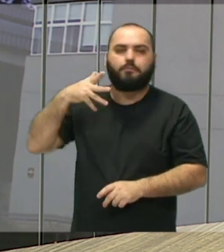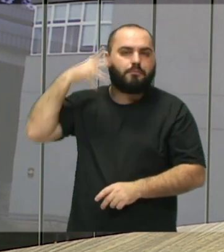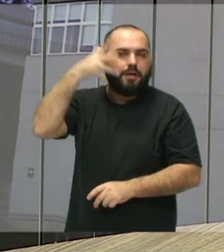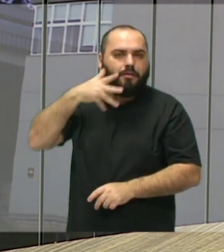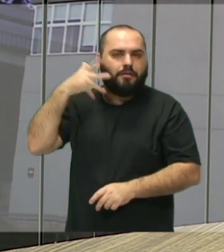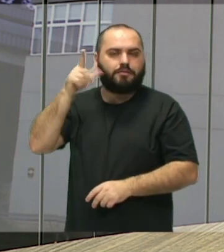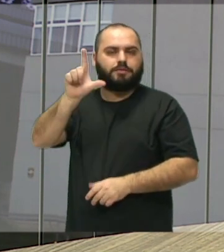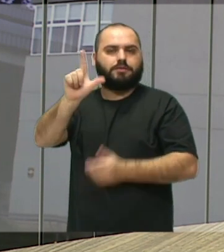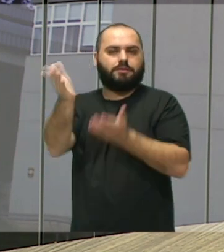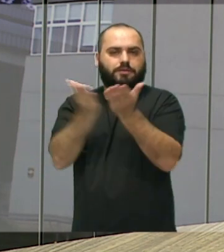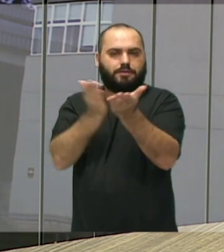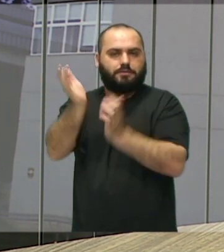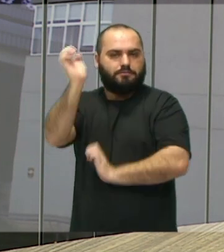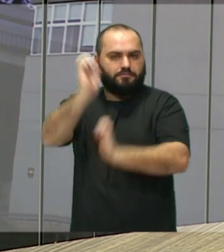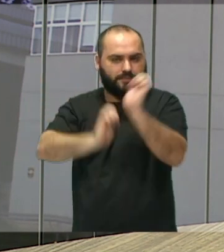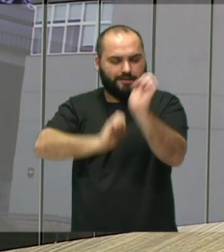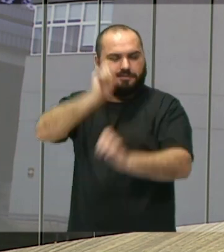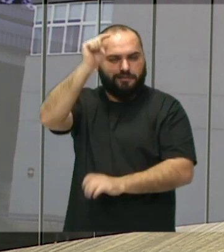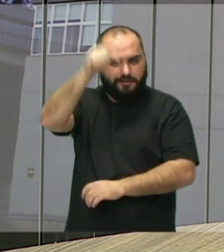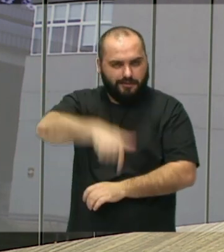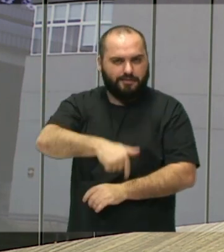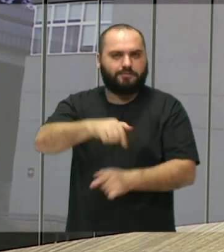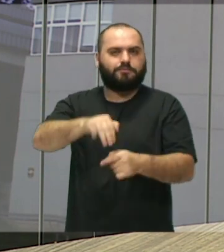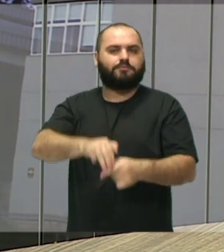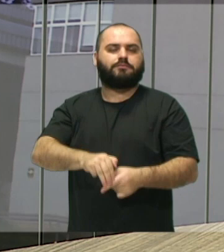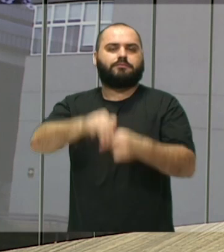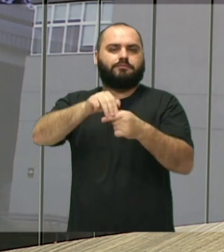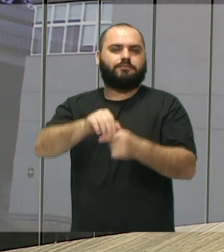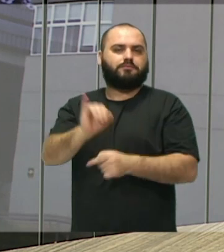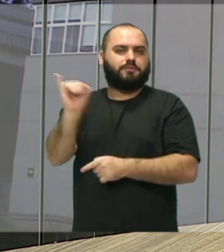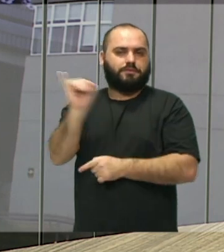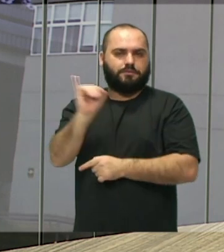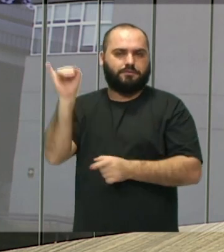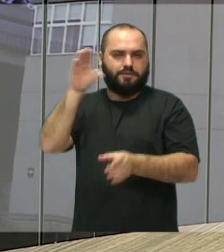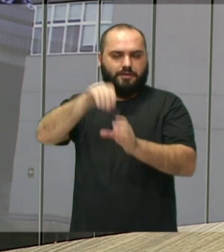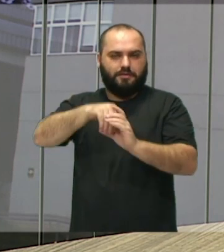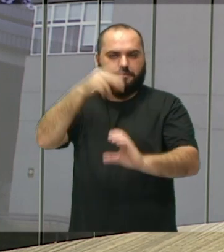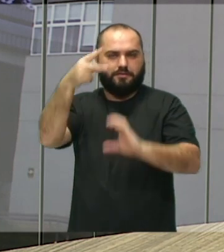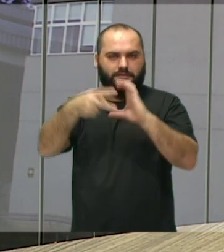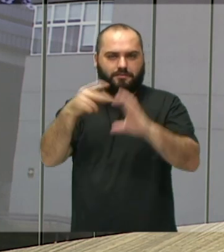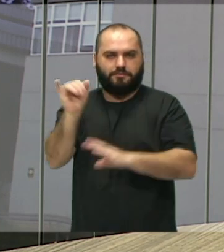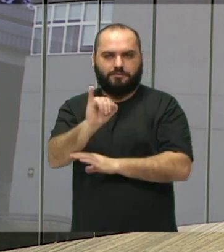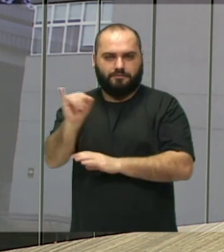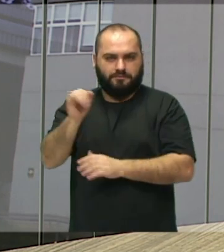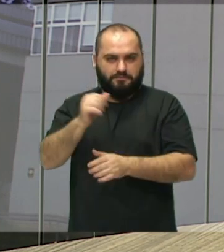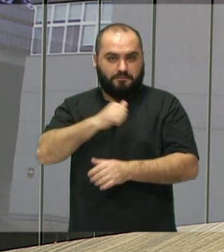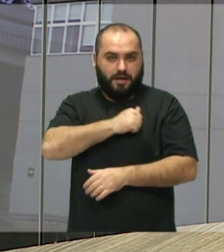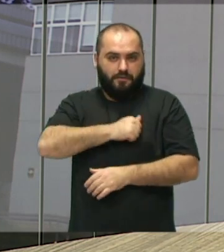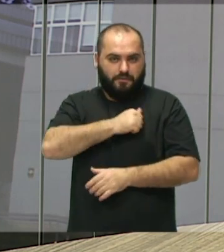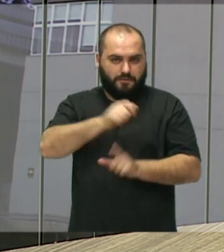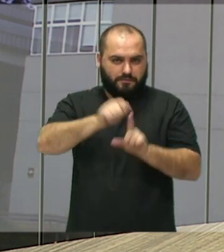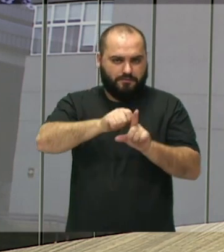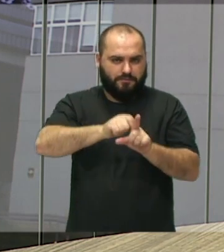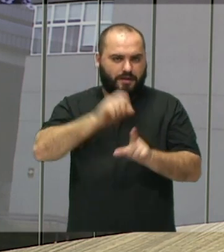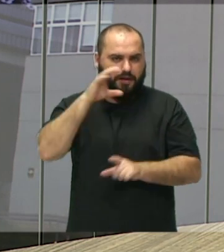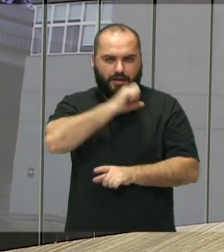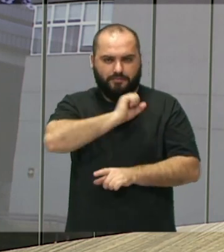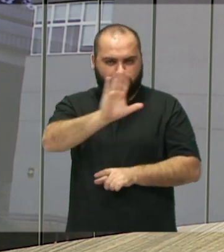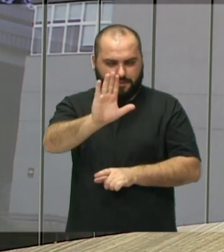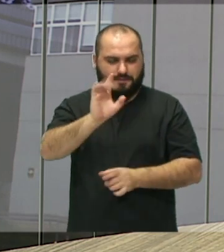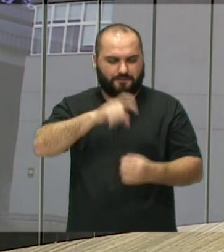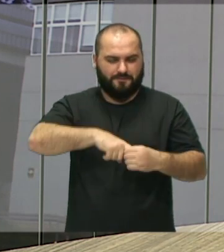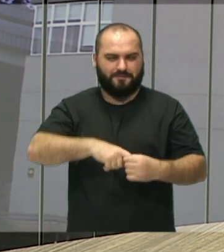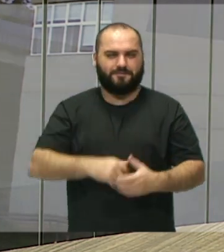sobre licitações para empresas que acontecer aqui na Câmara de Vereadores a partir agora de agosto. É só um instante, a gente já